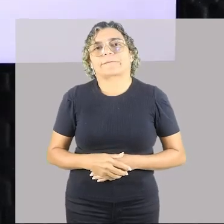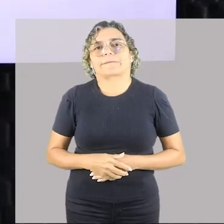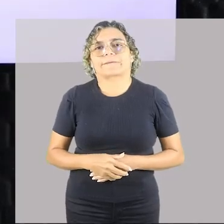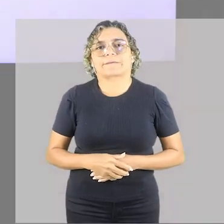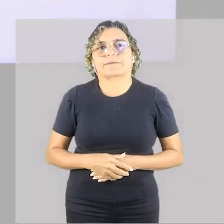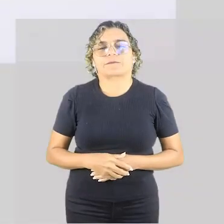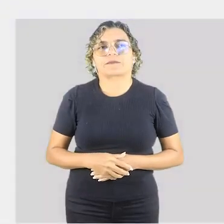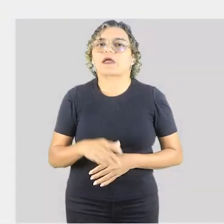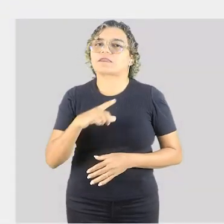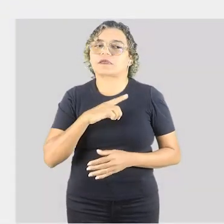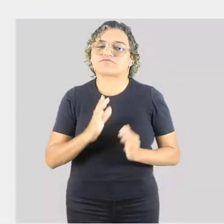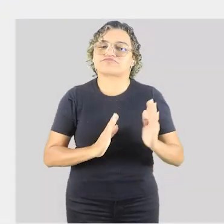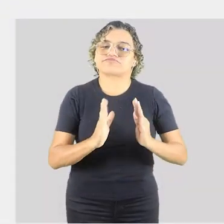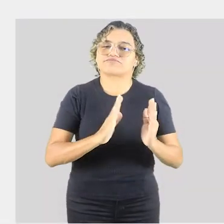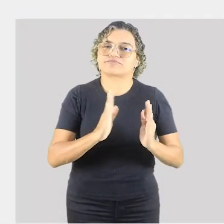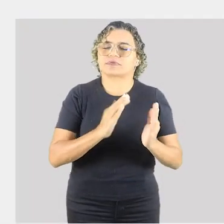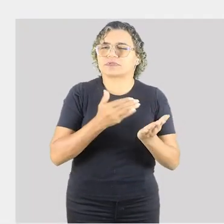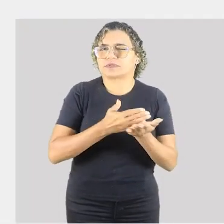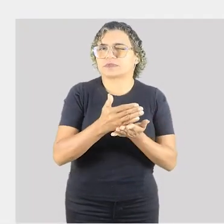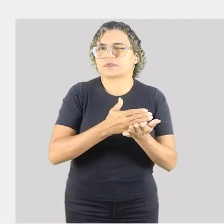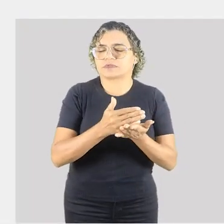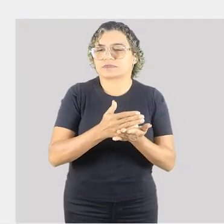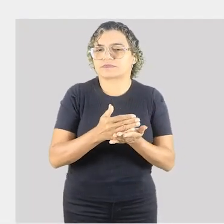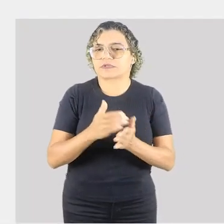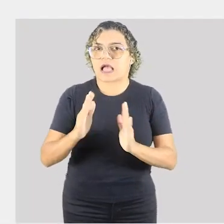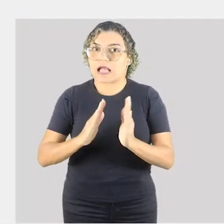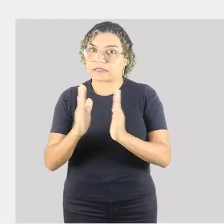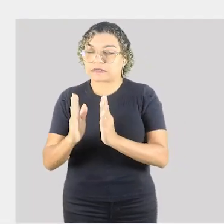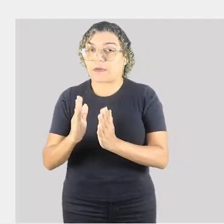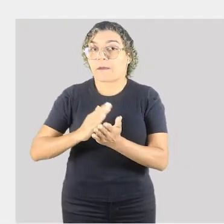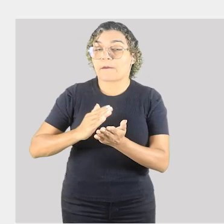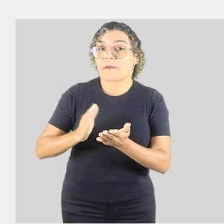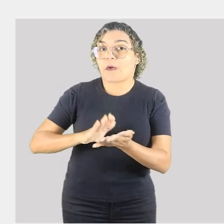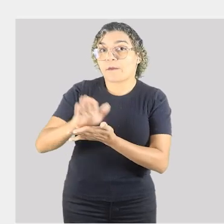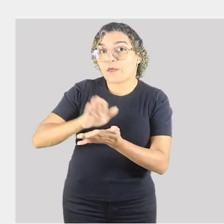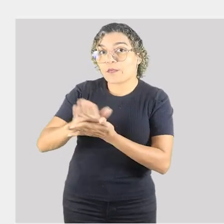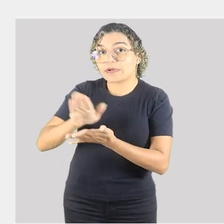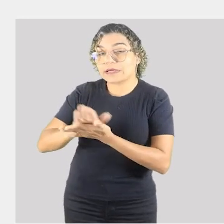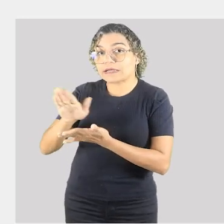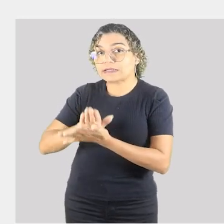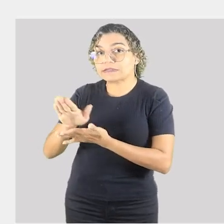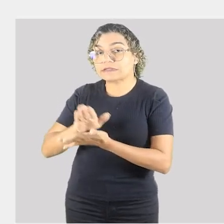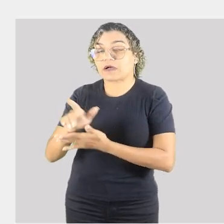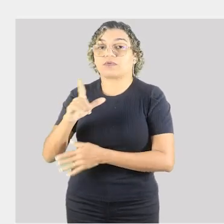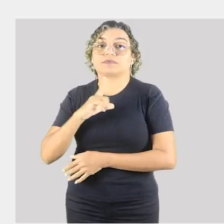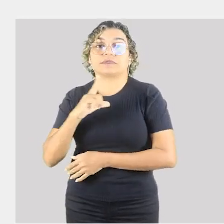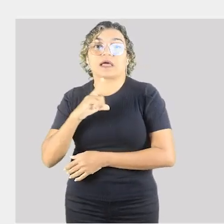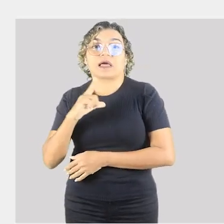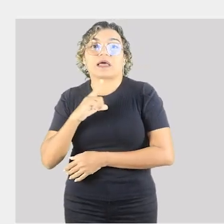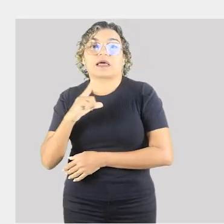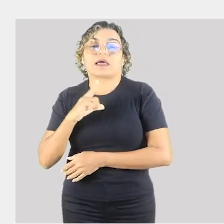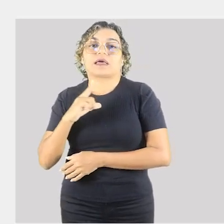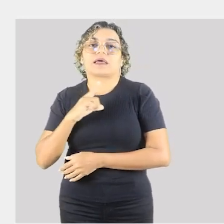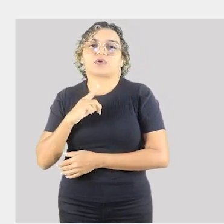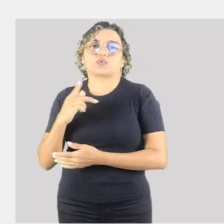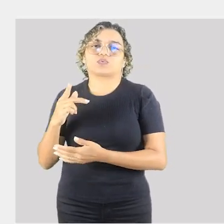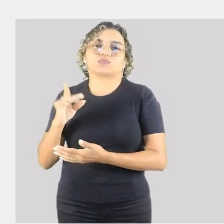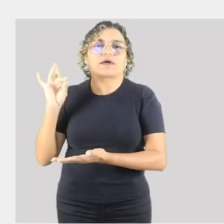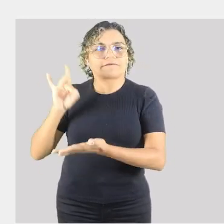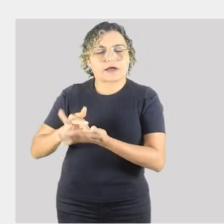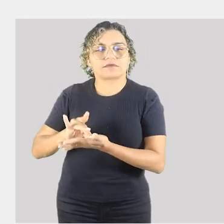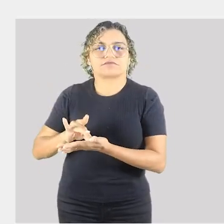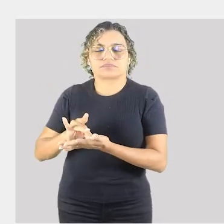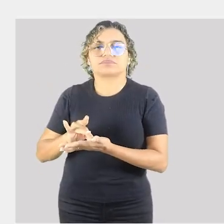Ainda na instauração, vai haver a previsão, ainda nessa publicação, vai haver previsão da apuração dos bens e dos fatos conexos e pode